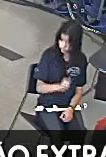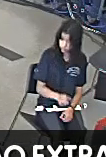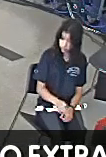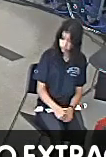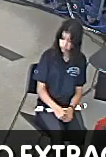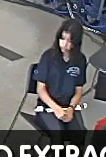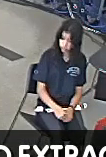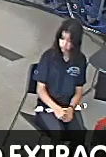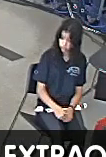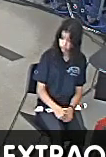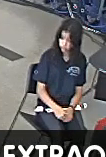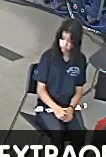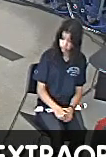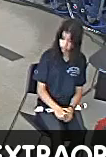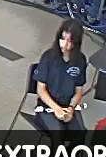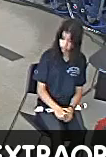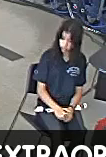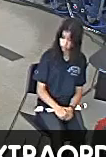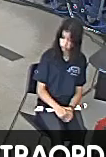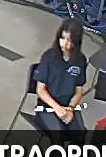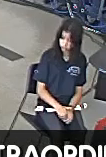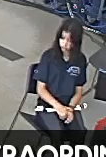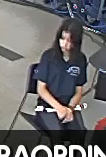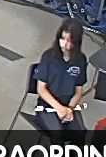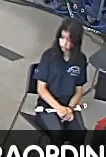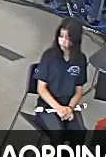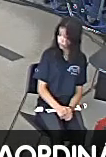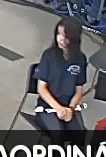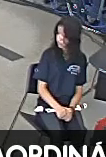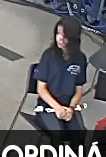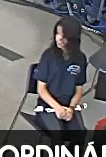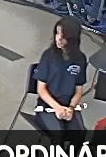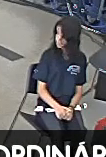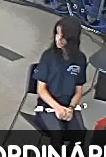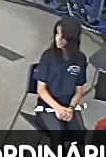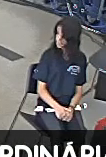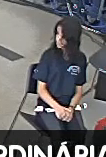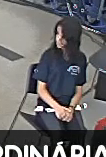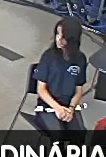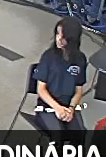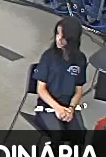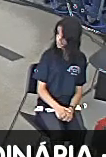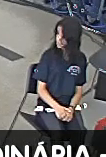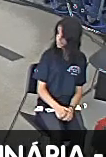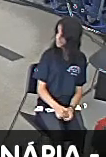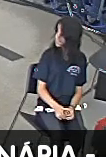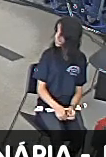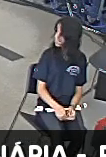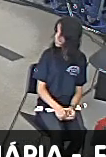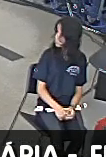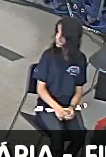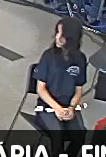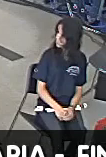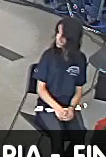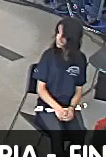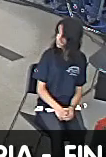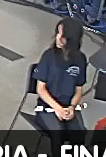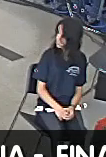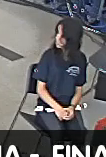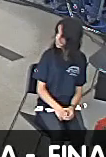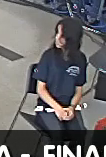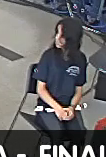catequistas, quando eu já, em torno dos 20 anos, para uma formação. A partir desta caminhada, a